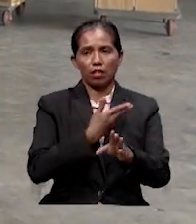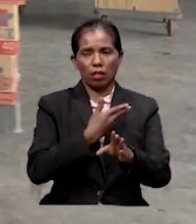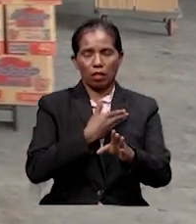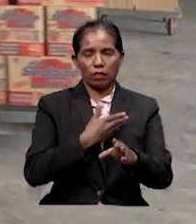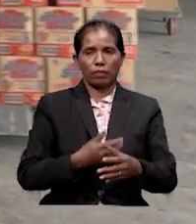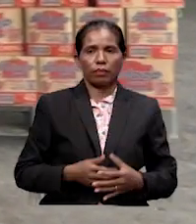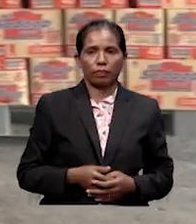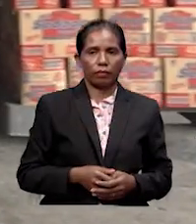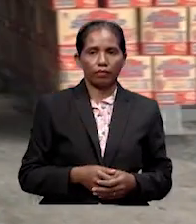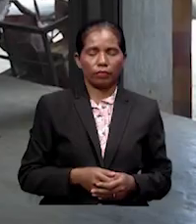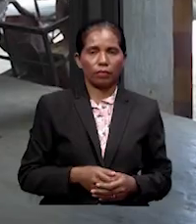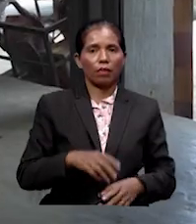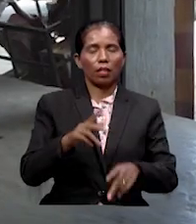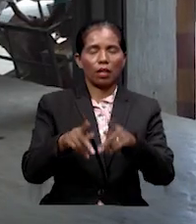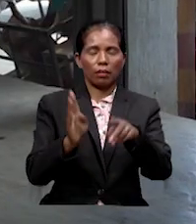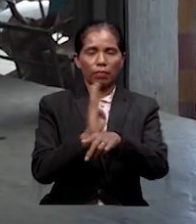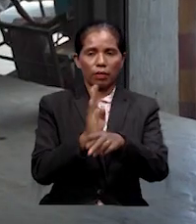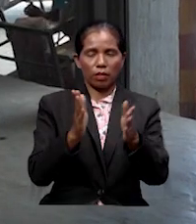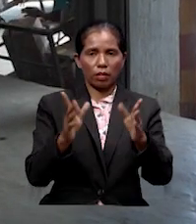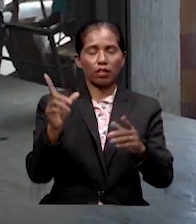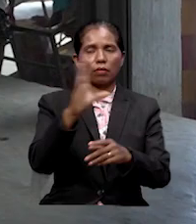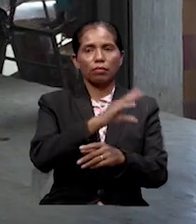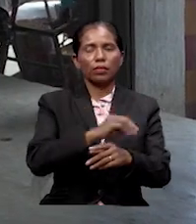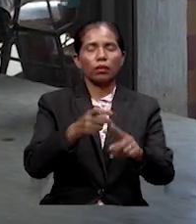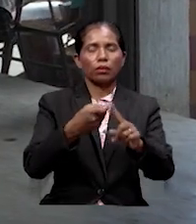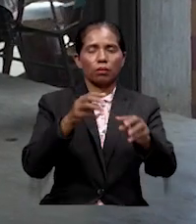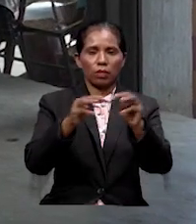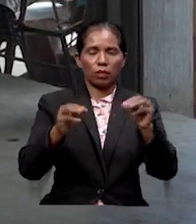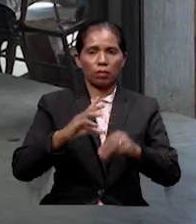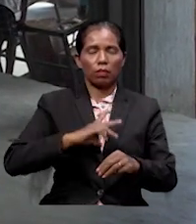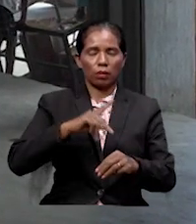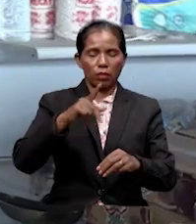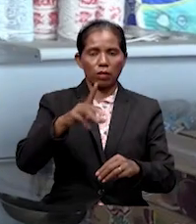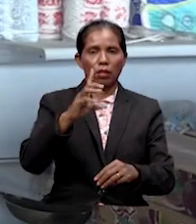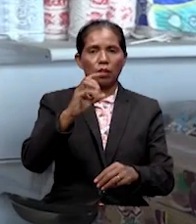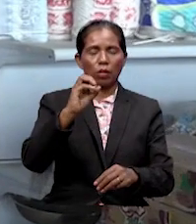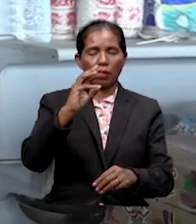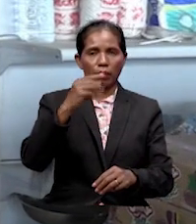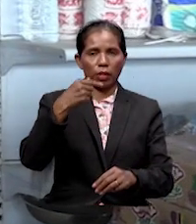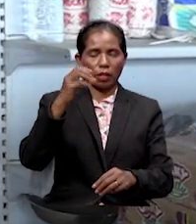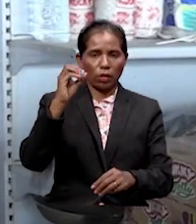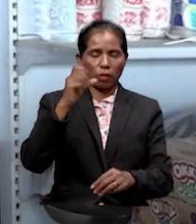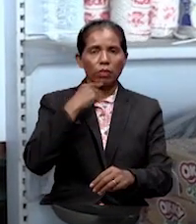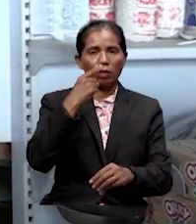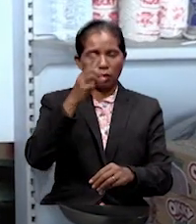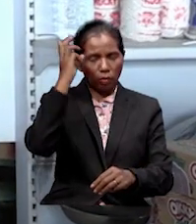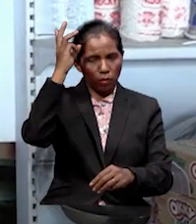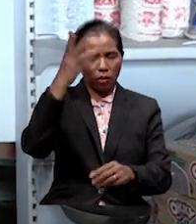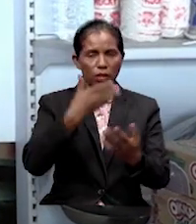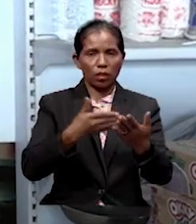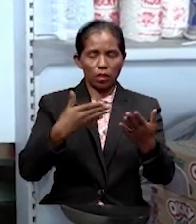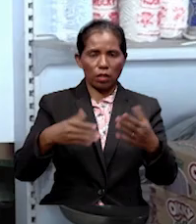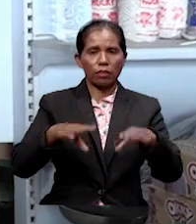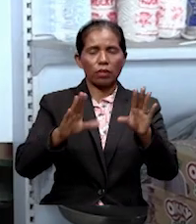repente. Negociante Loza Amigo Rússia Município Los Palos, Domingos da Costa Alves, preocupado, roça São Folha